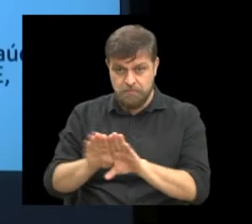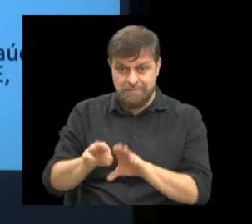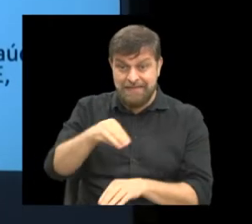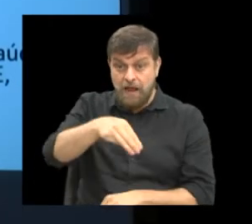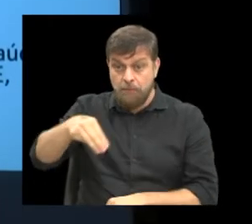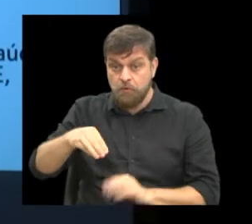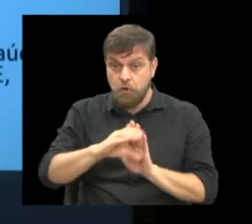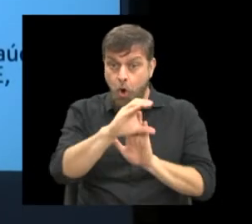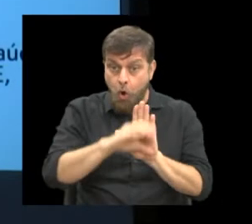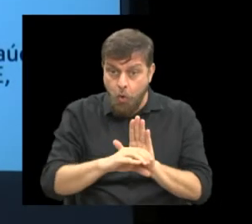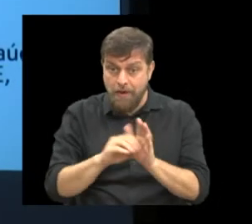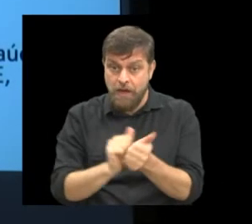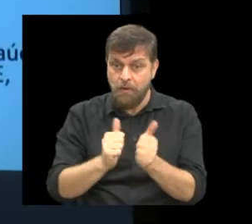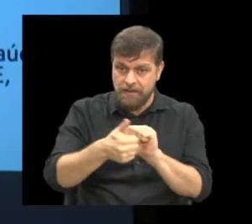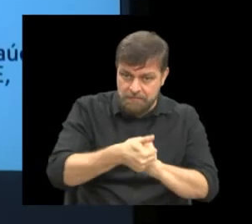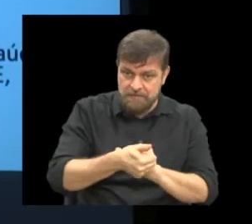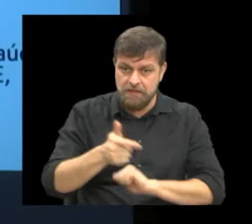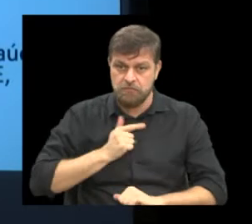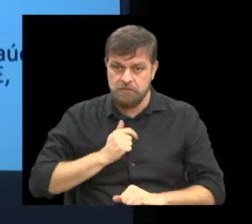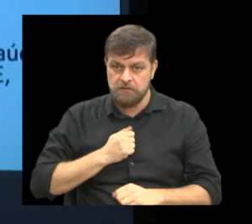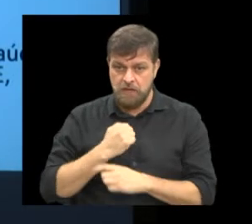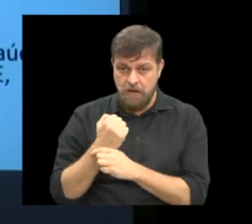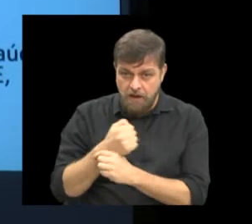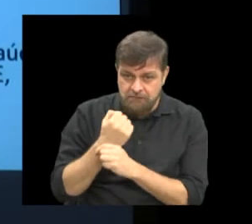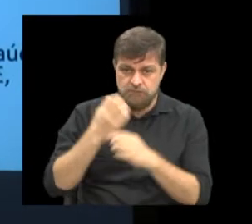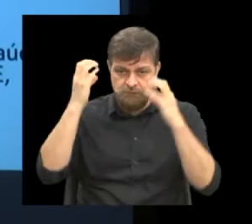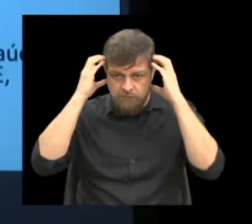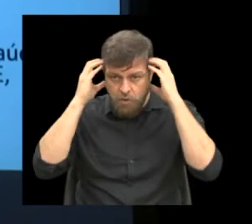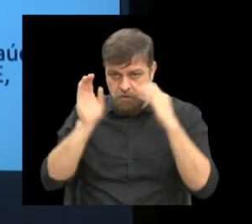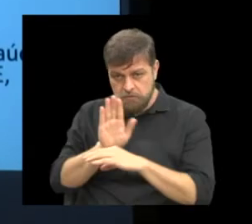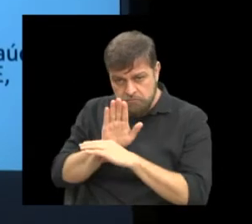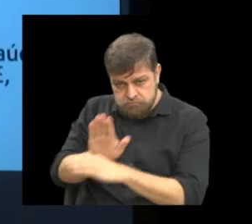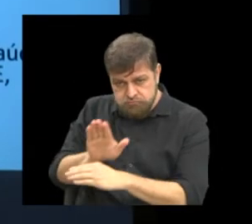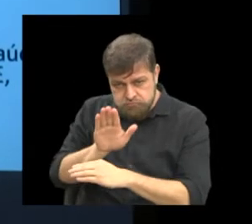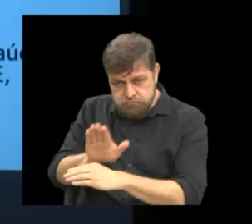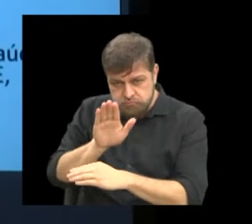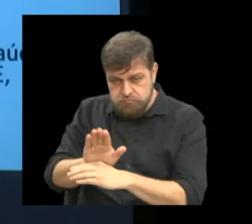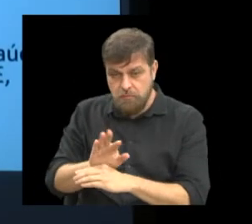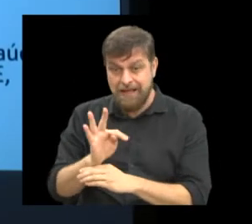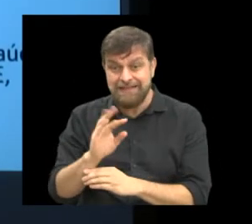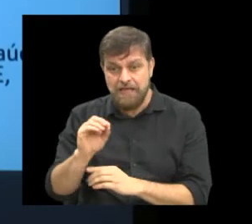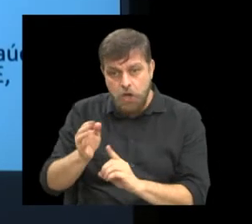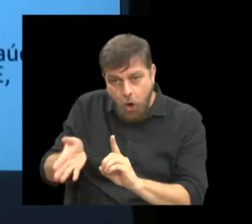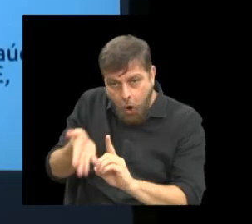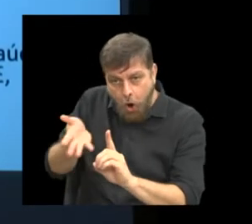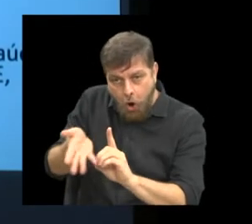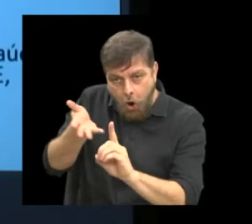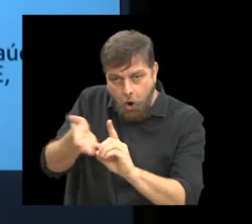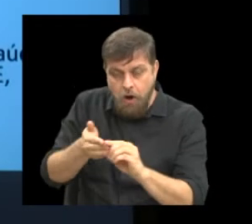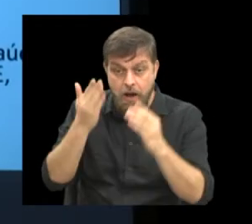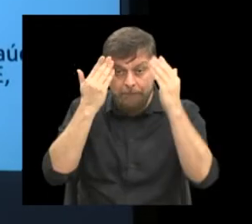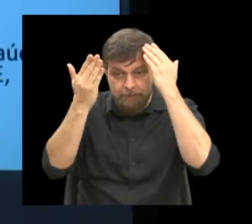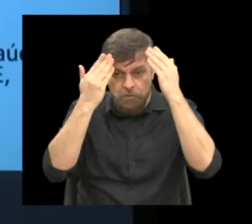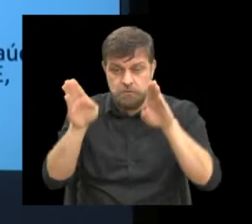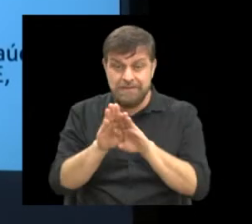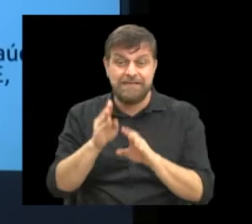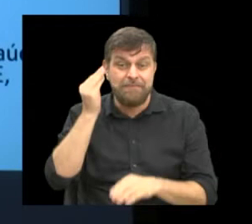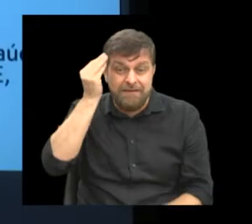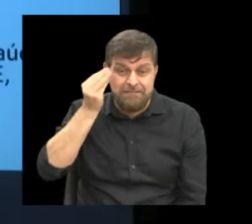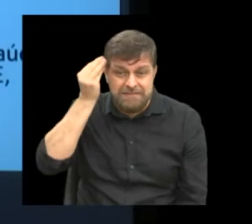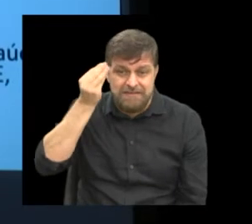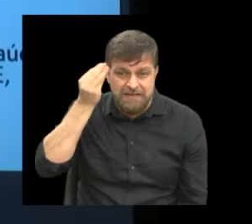currículo adaptado, né, o apoio terapêutico na fonoaudiologia, fisioterapia, terapia ocupacional, psicologia e